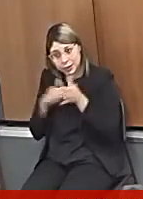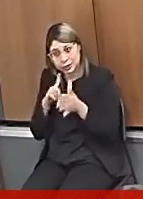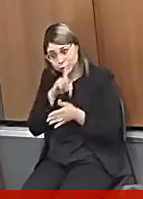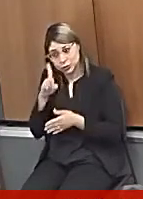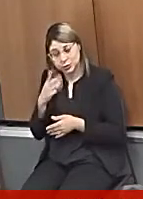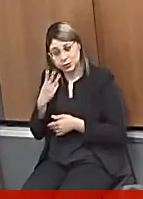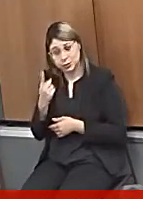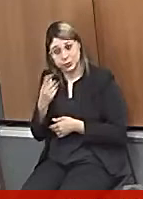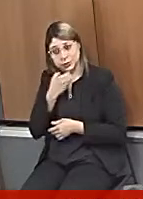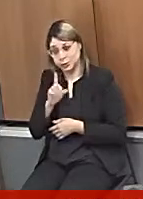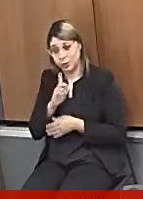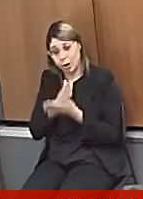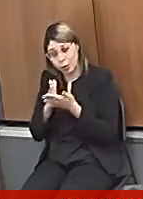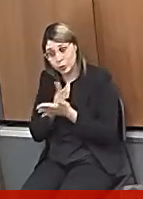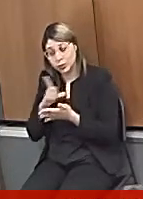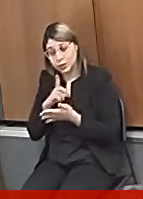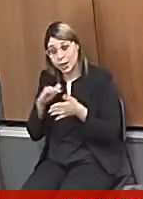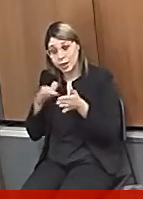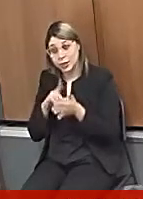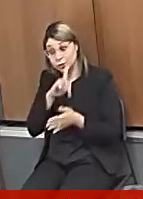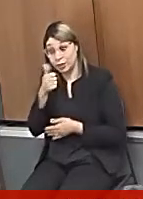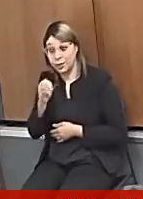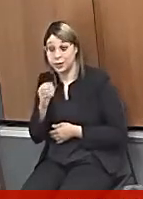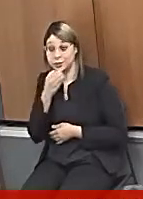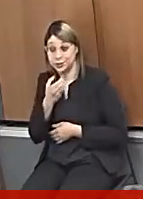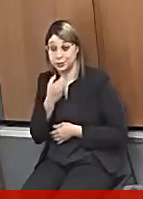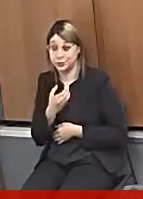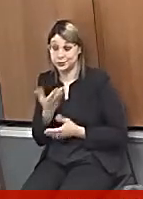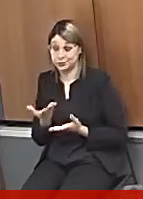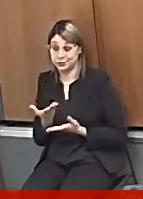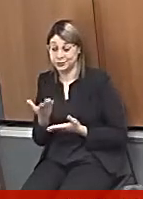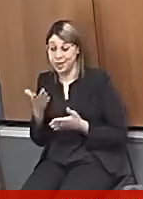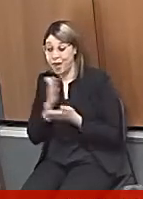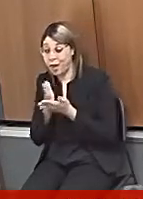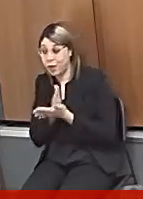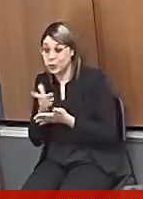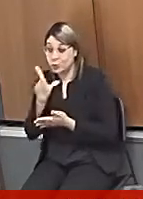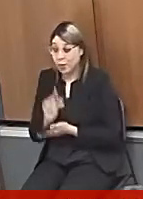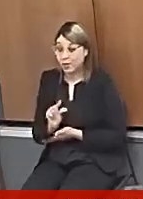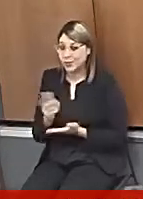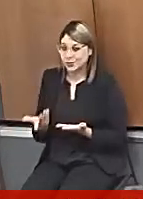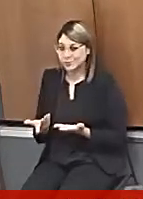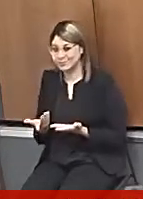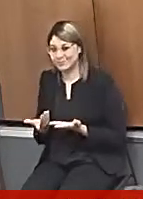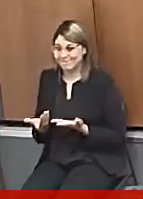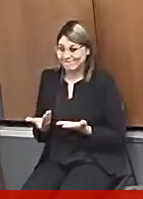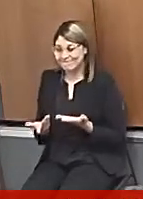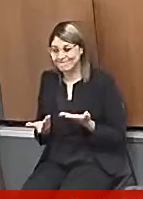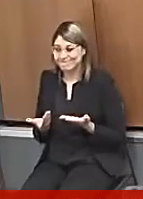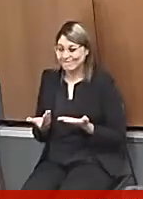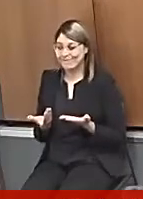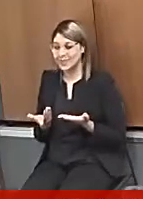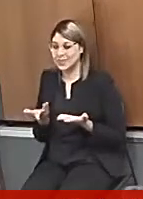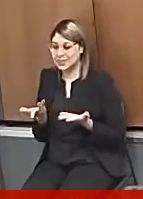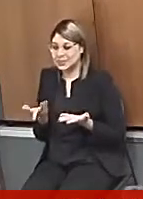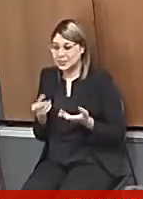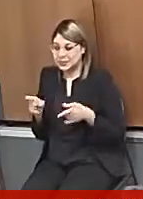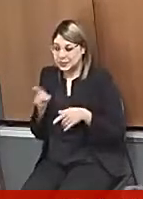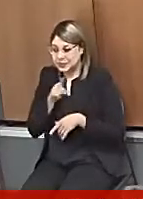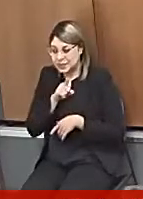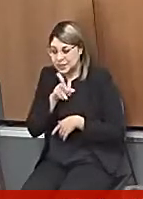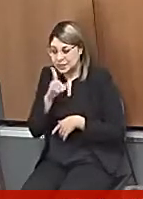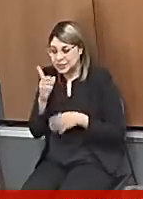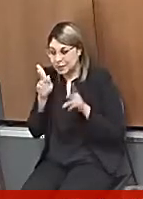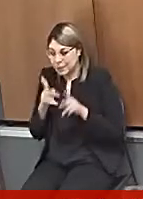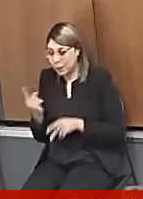não alguns têm até o dia 10 de dezembro e outros - não é e é locomoção dessas